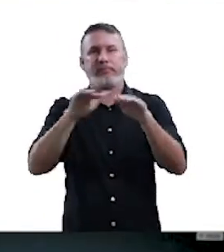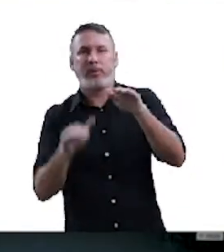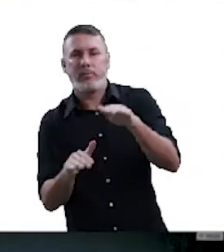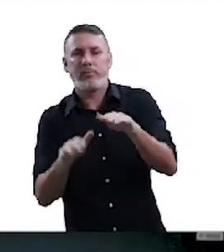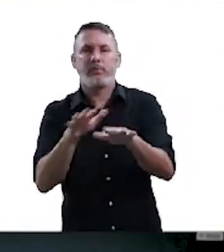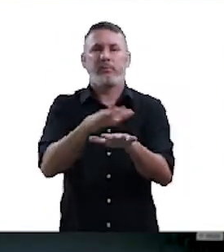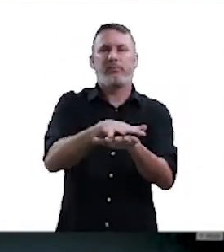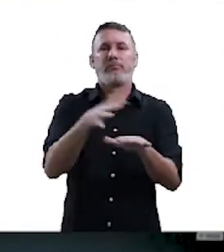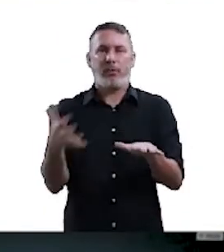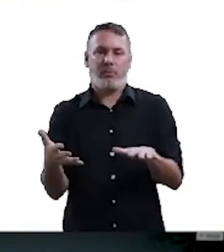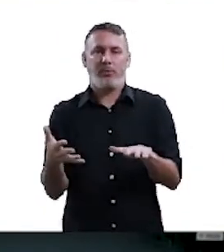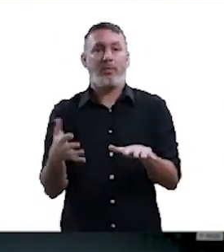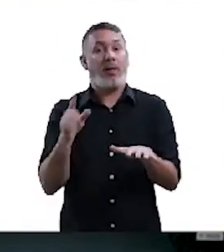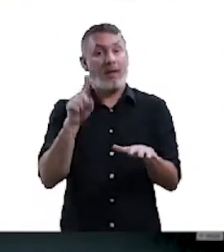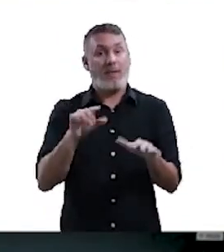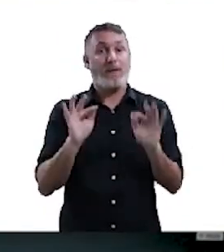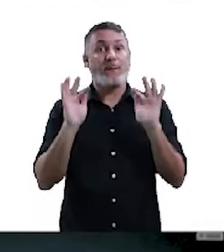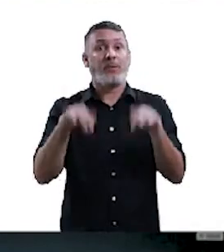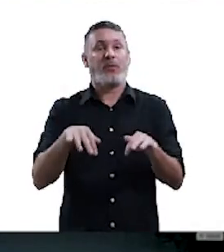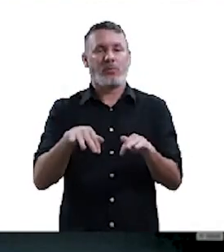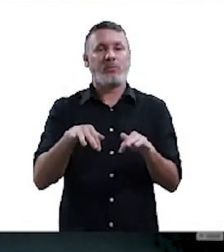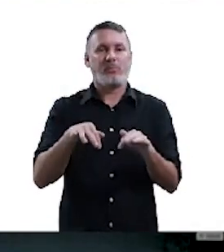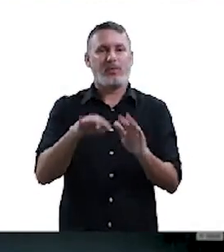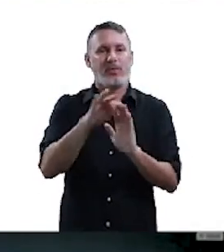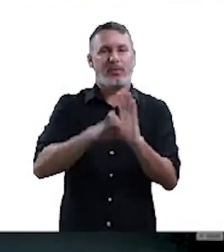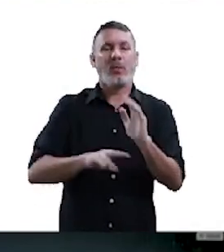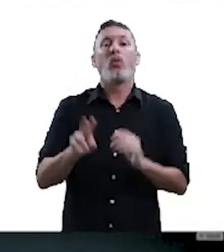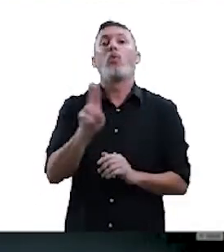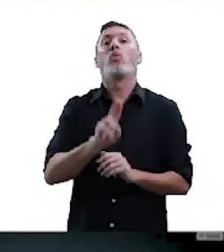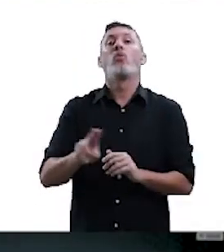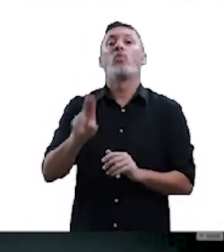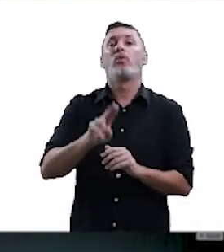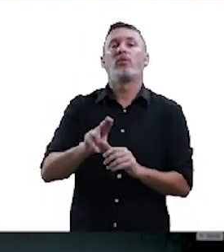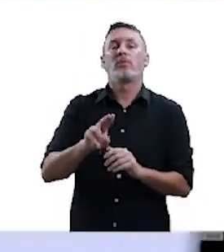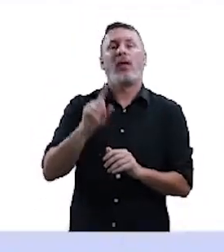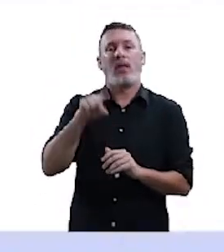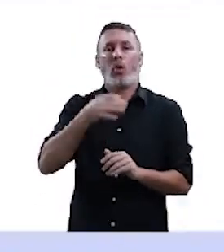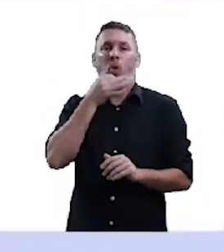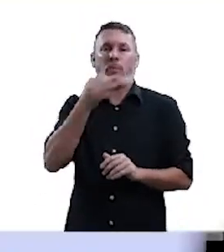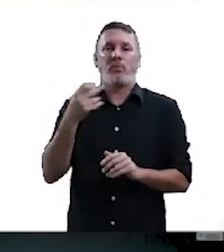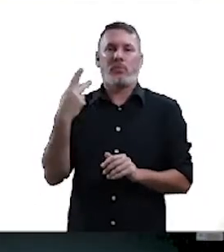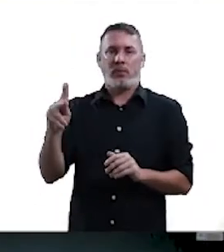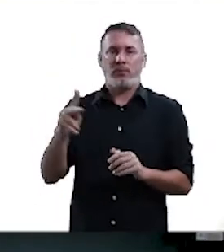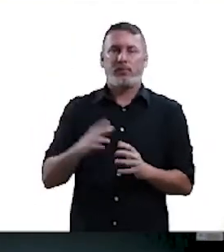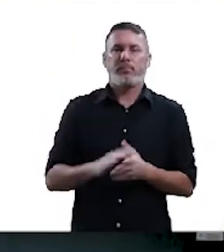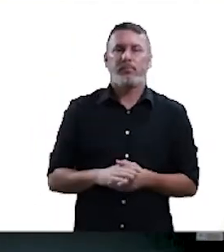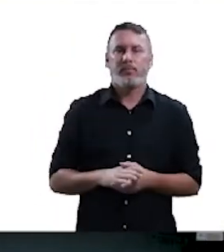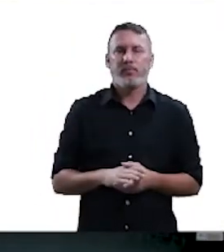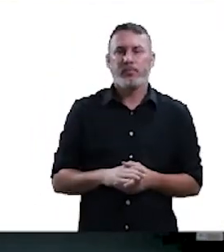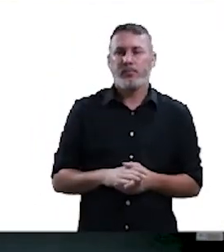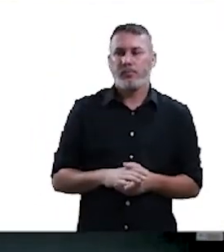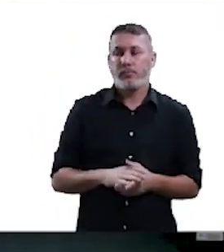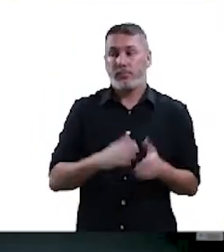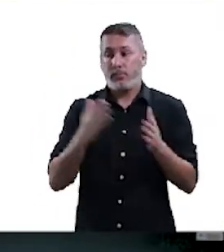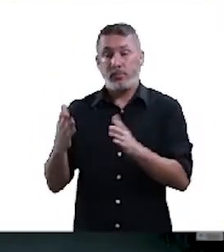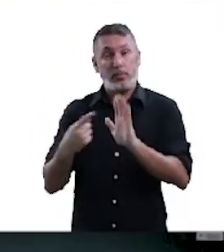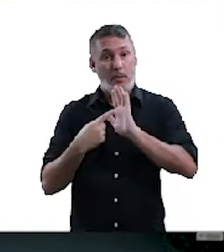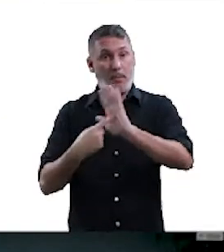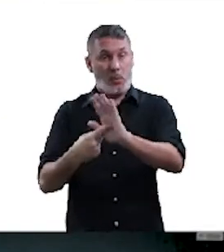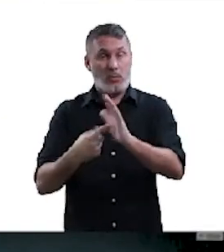e excludente. Ele finaliza o texto usando palavras com juízo de valor. Vamos ver na prática essa